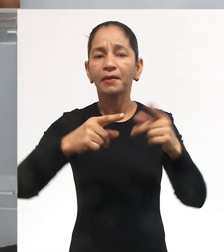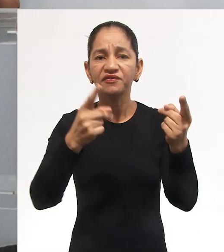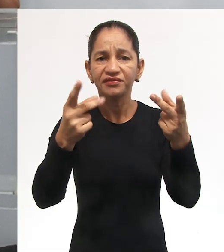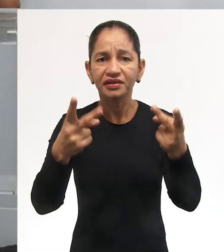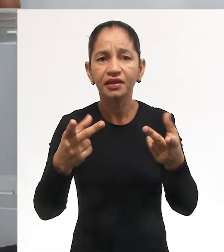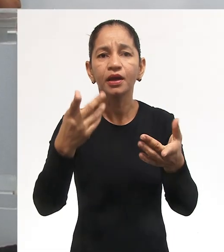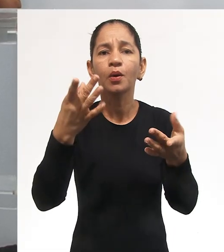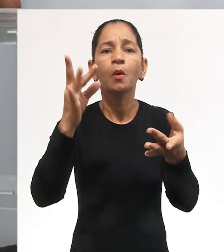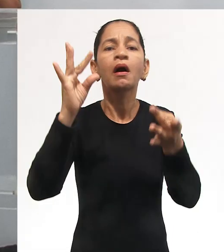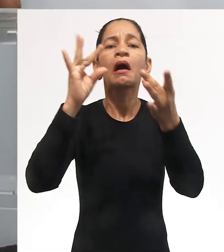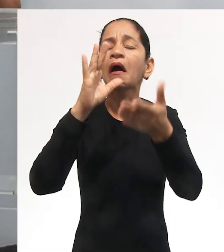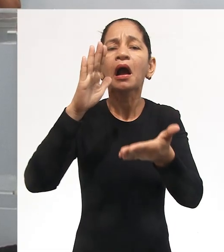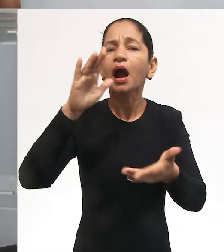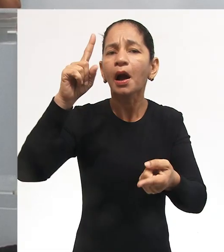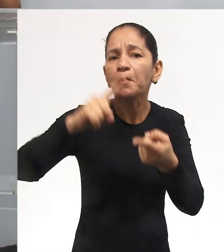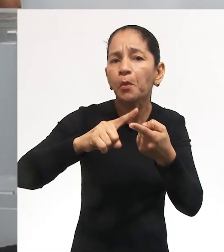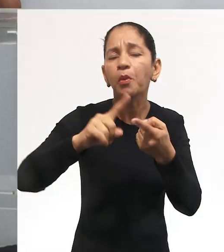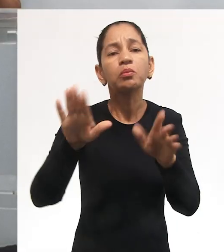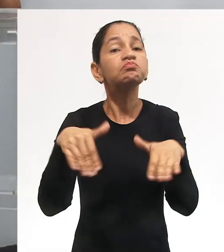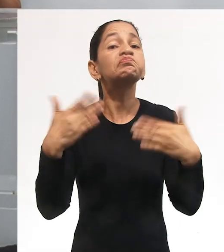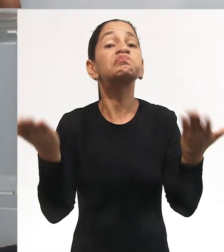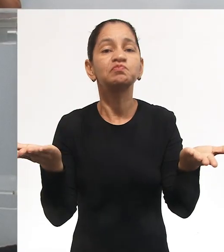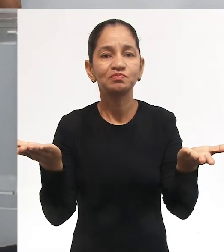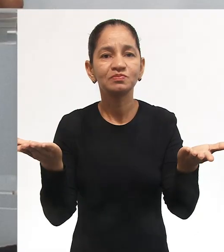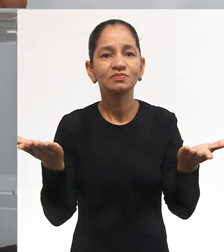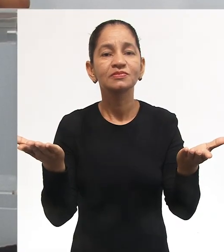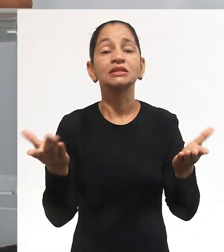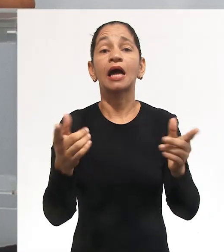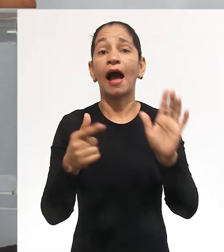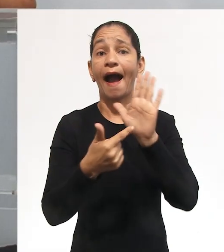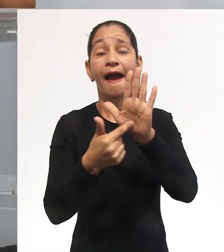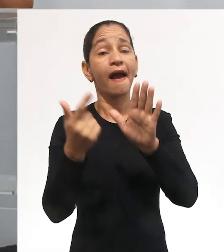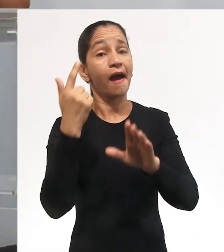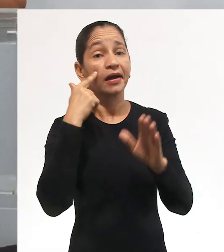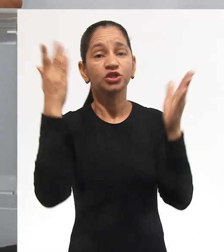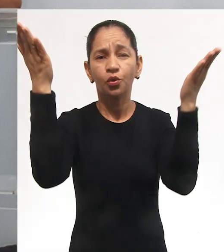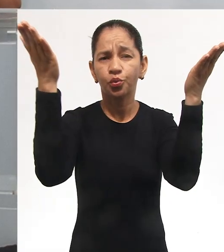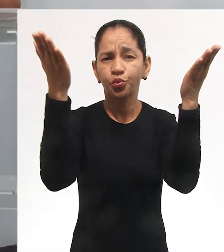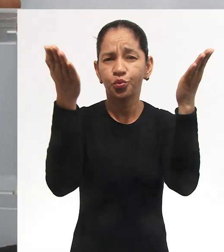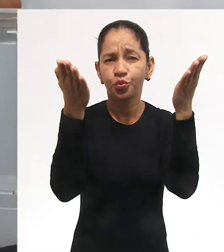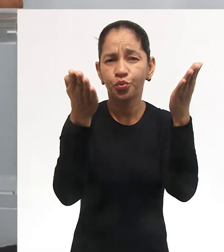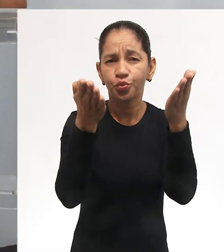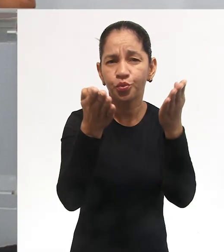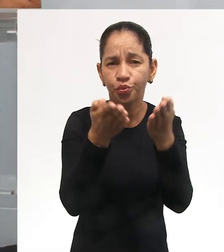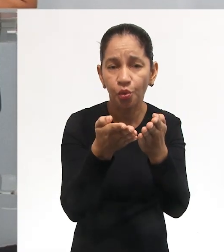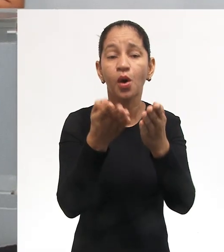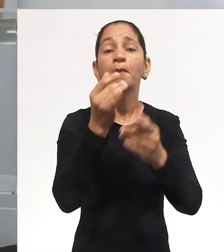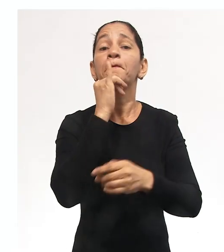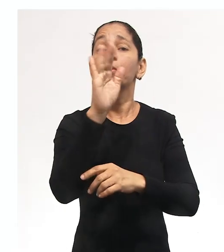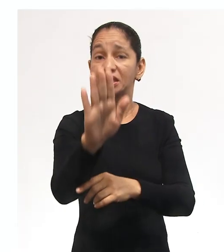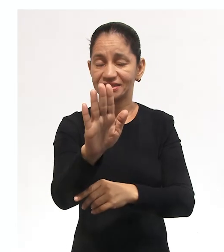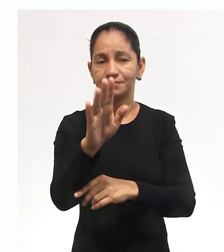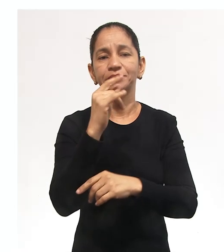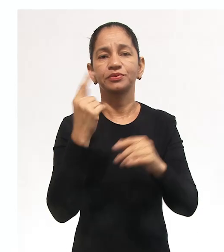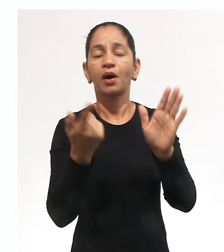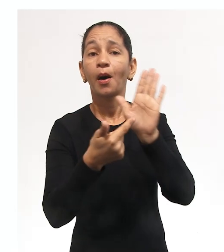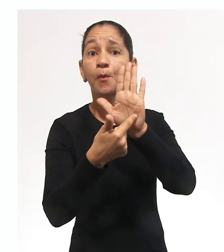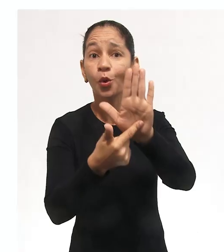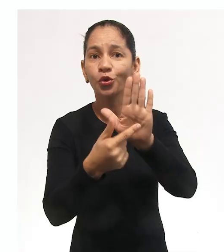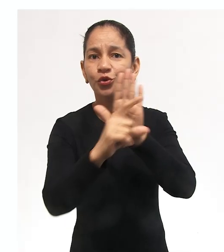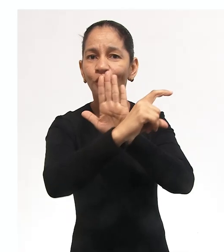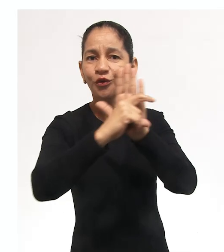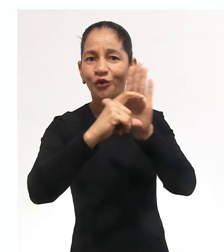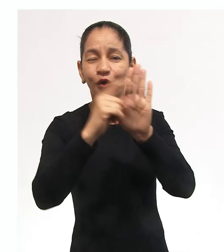parte, né, dessa justificativa para a pesquisa. Aqui, ele já afunilou, ele direcionou para a gestão de estoque, perceba,